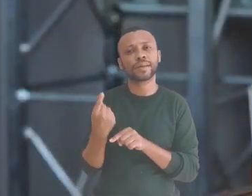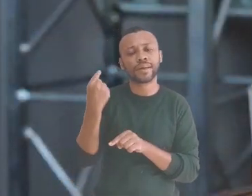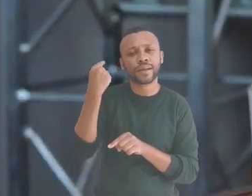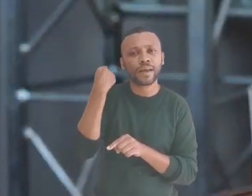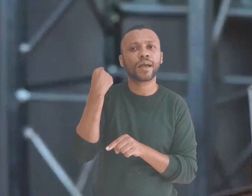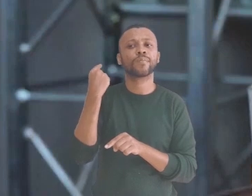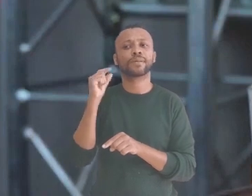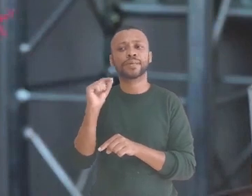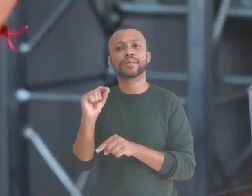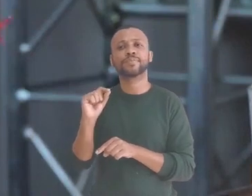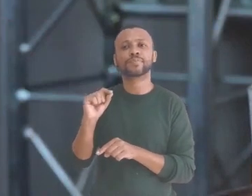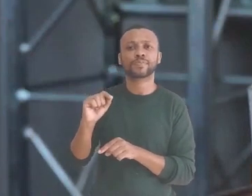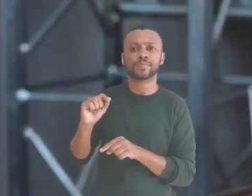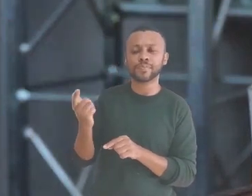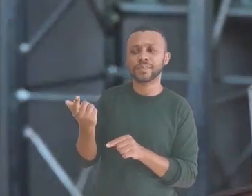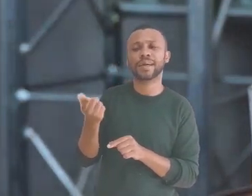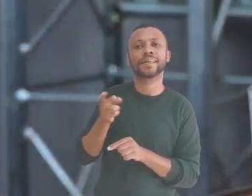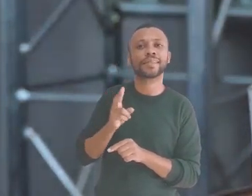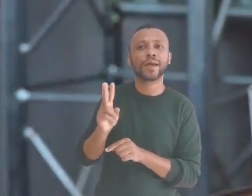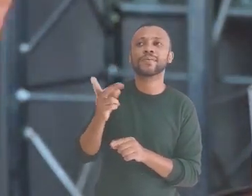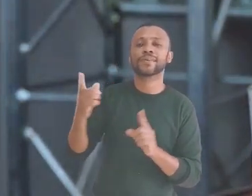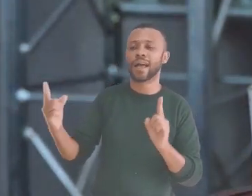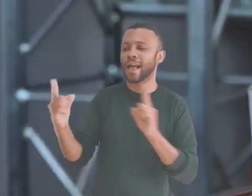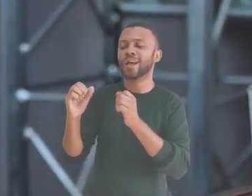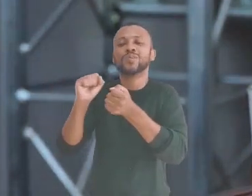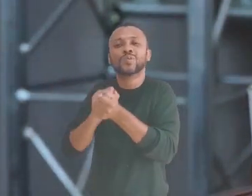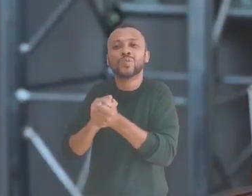Céu. Cresceis e multiplicar. Quando eu crescer, eu multiplico.